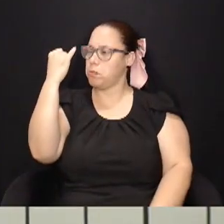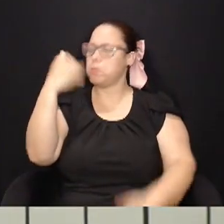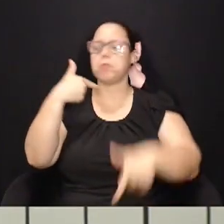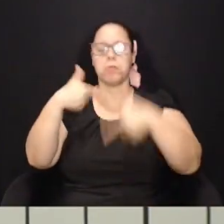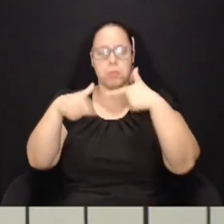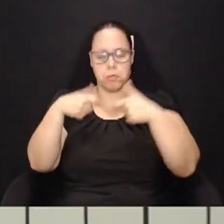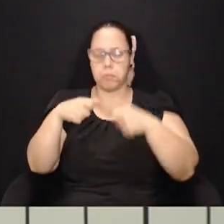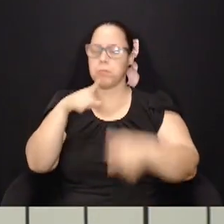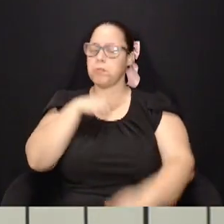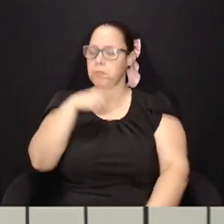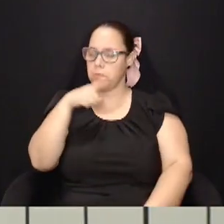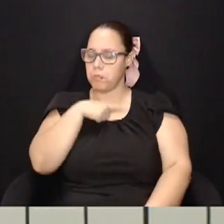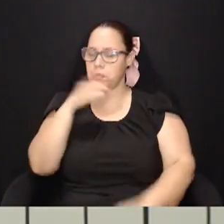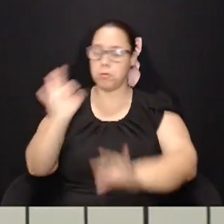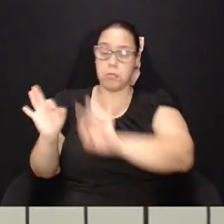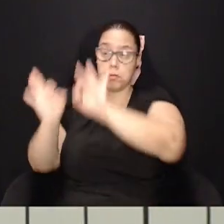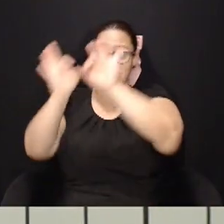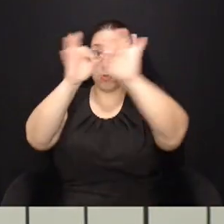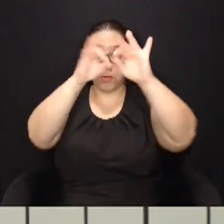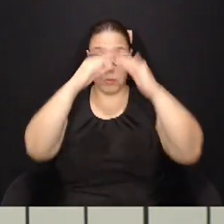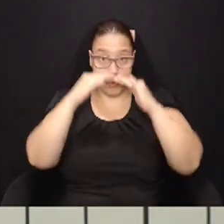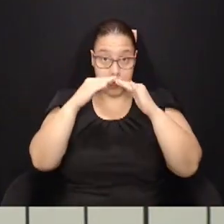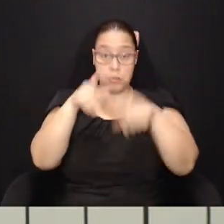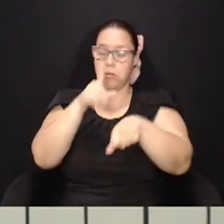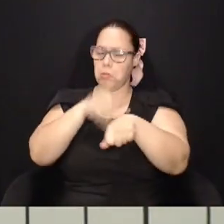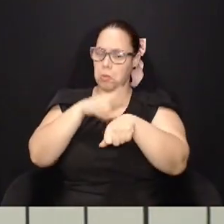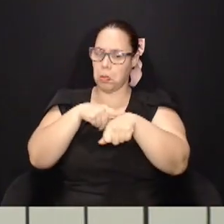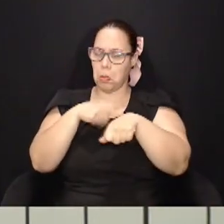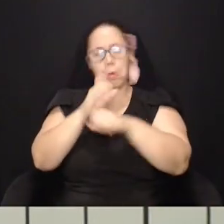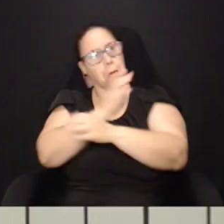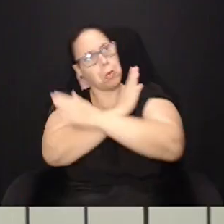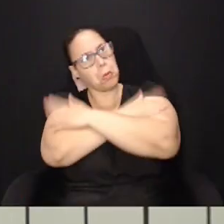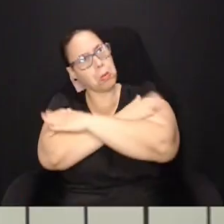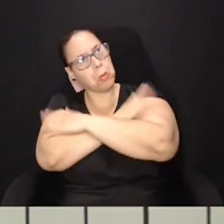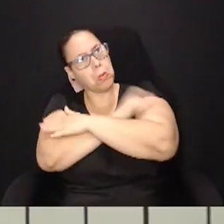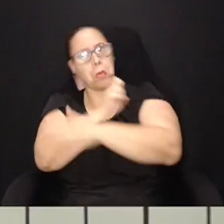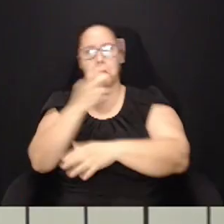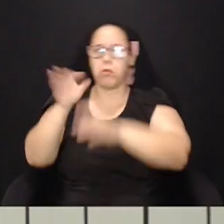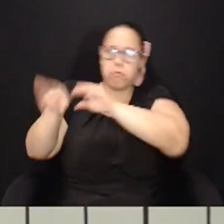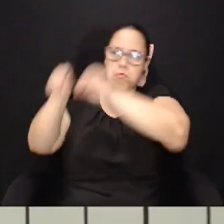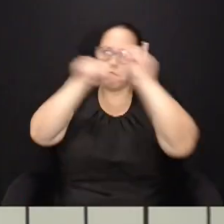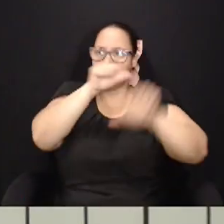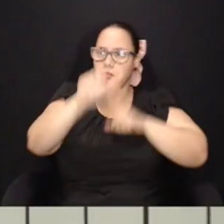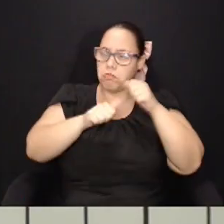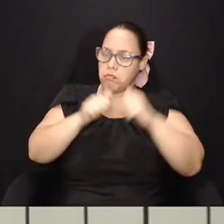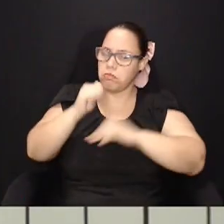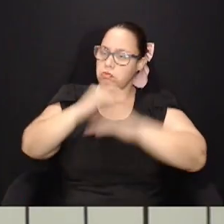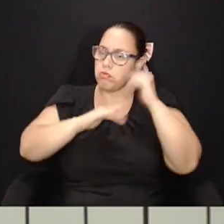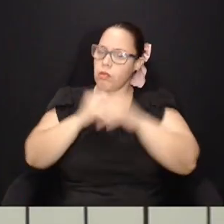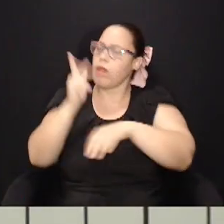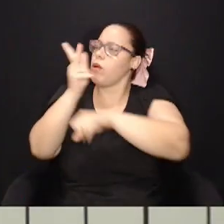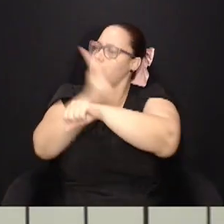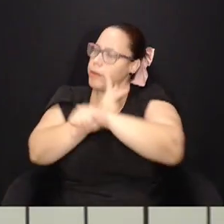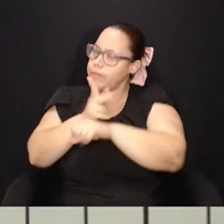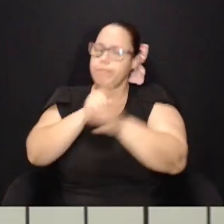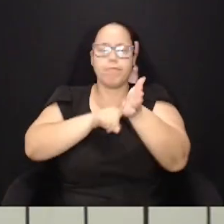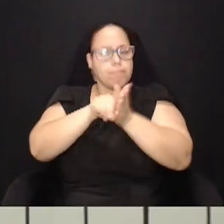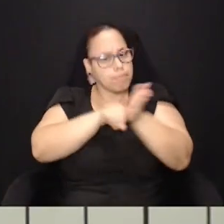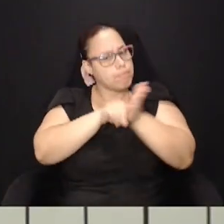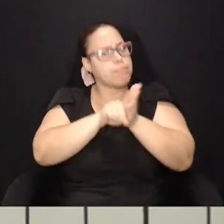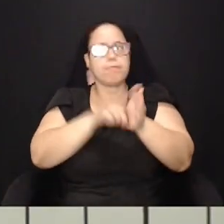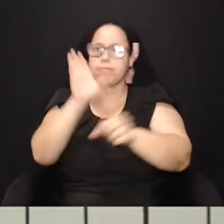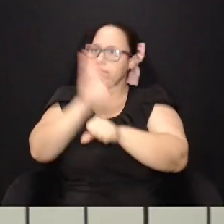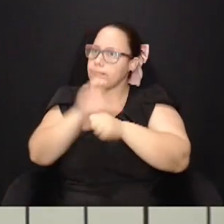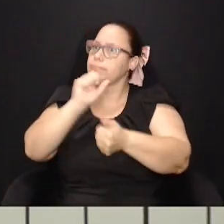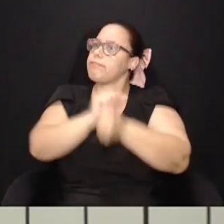está nos acompanhando, às vezes está disponível para o mercado de trabalho ou quer mudar de área, pesquise, vê se tem algum curso que se encaixe aí, porque